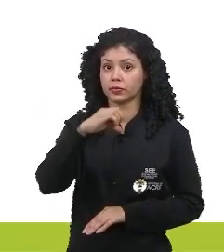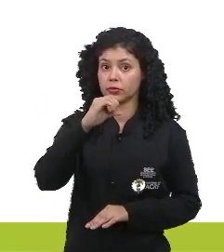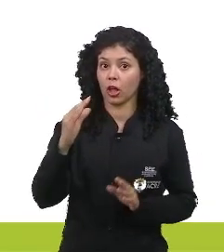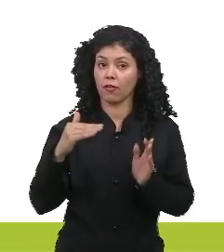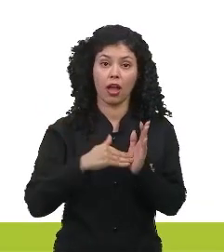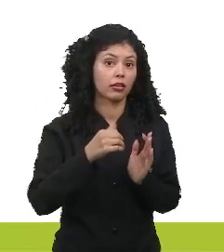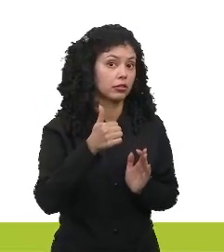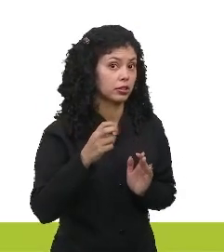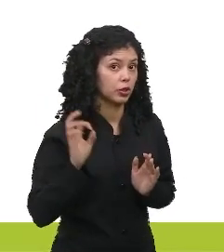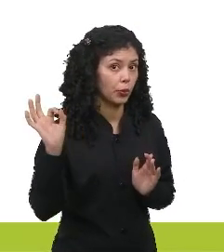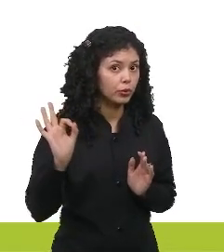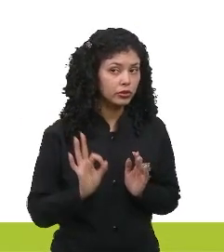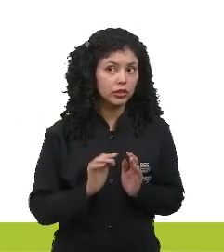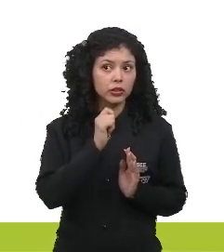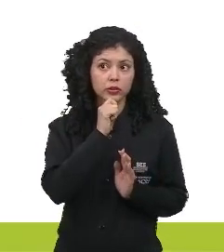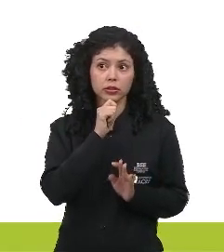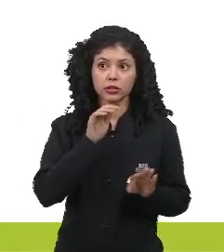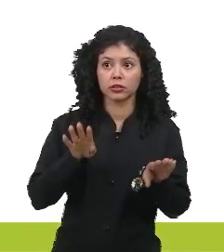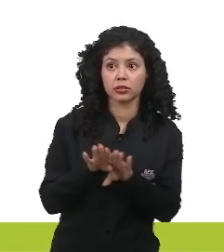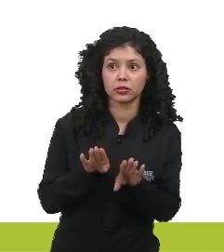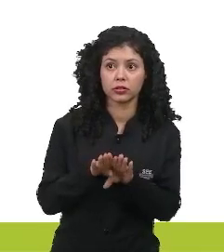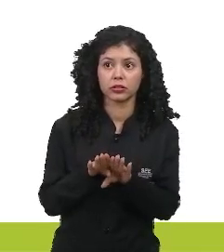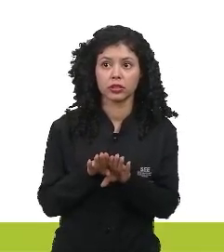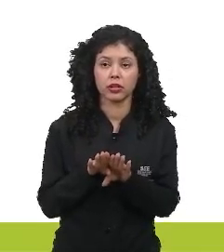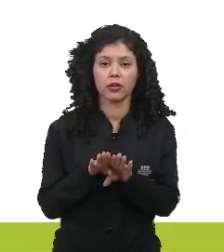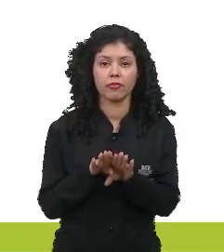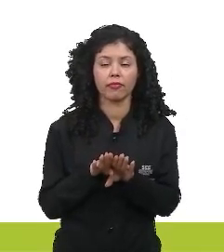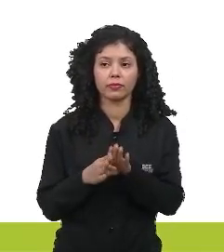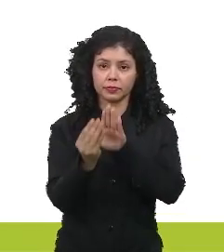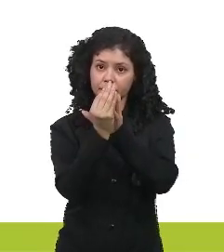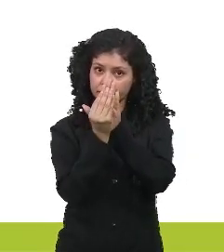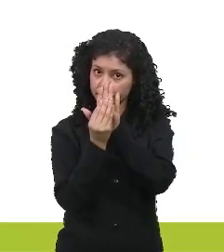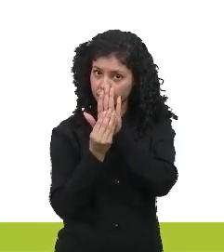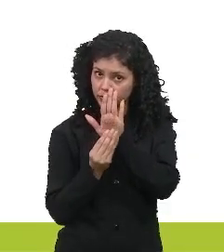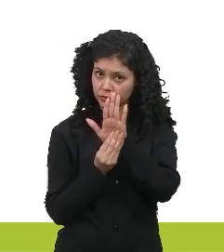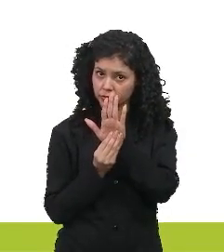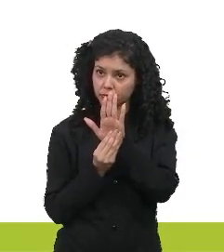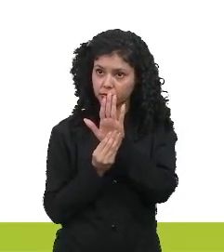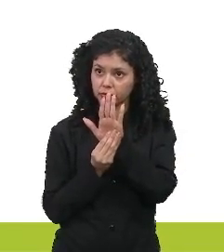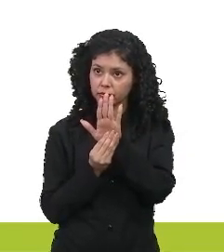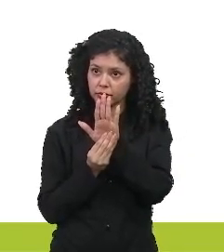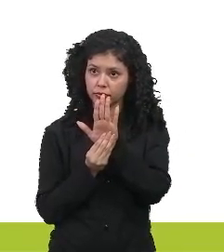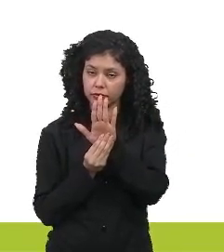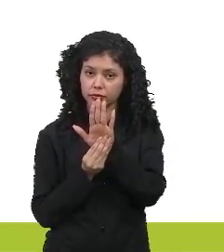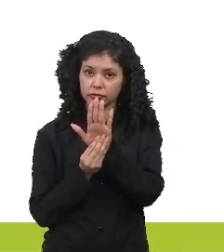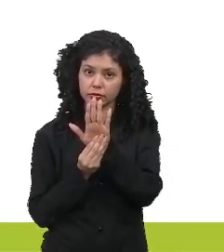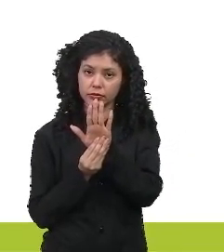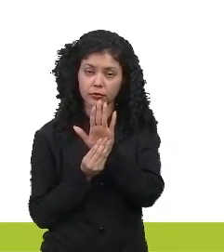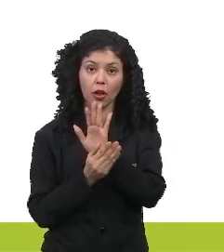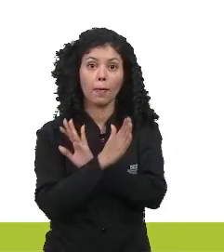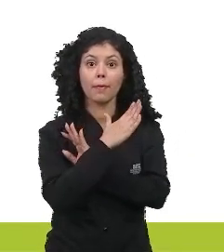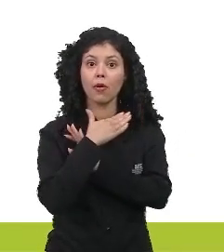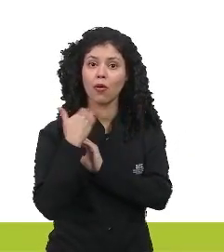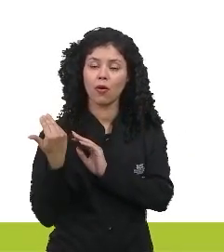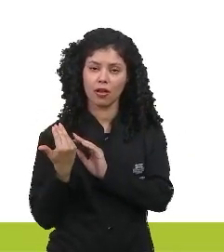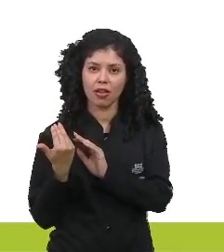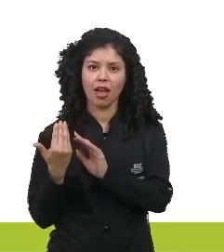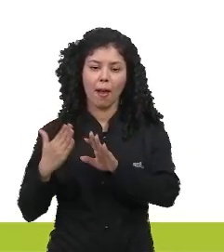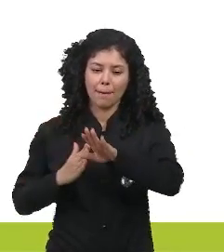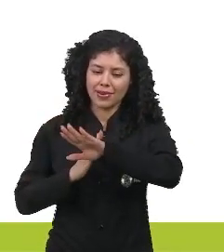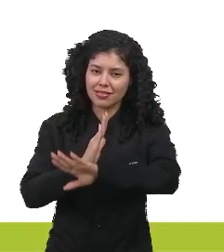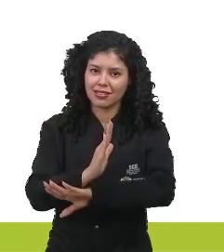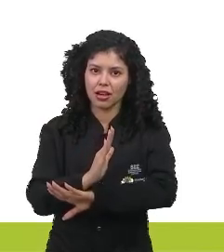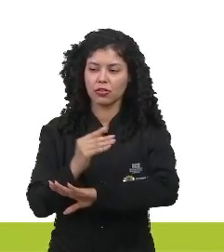9 a 15%, olha esse dado aqui, ó, maior, né? Morriam na